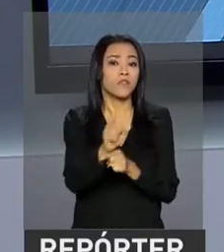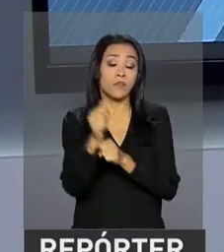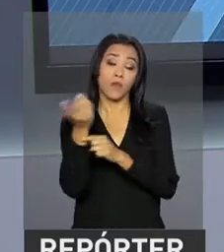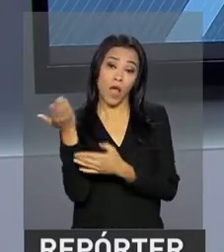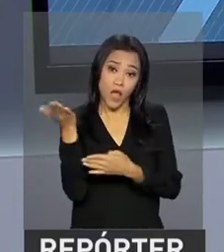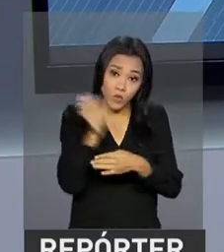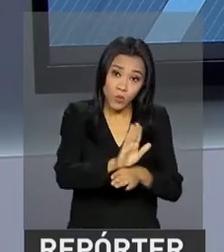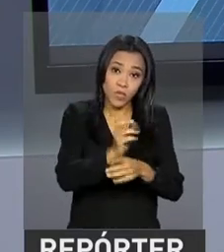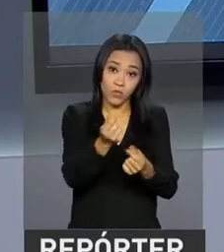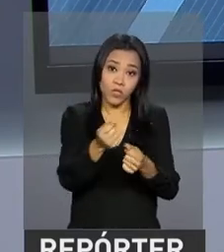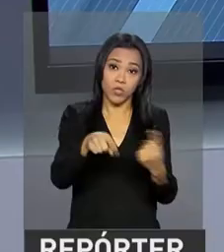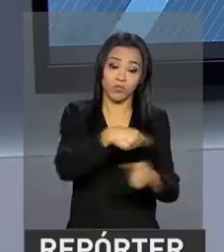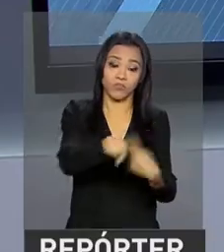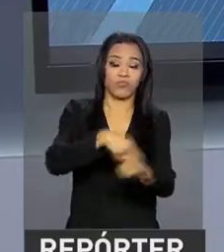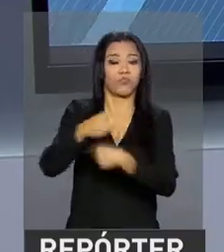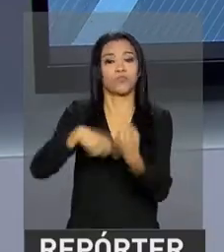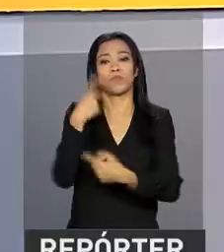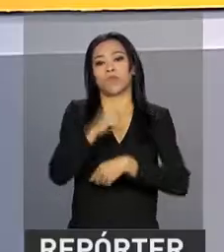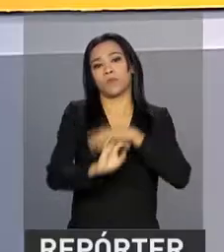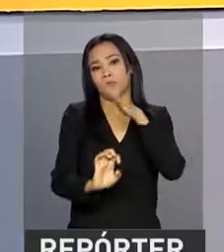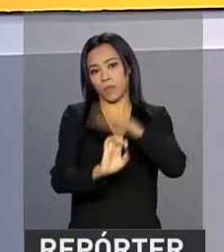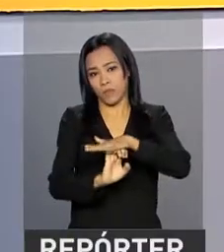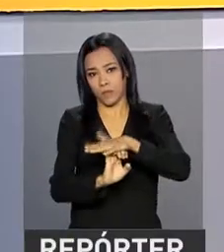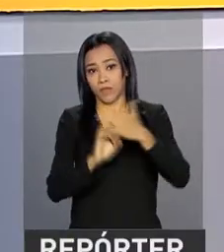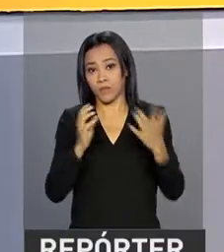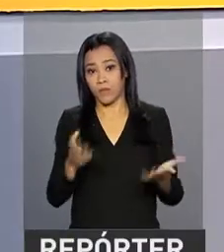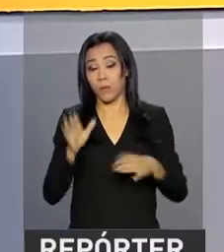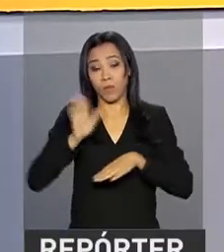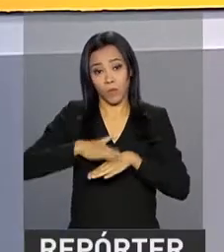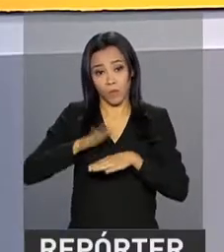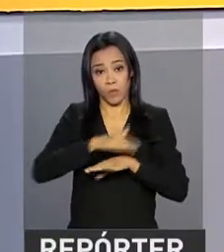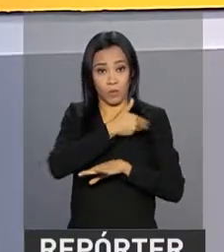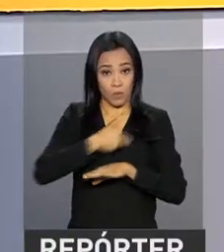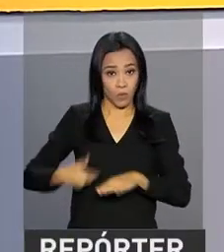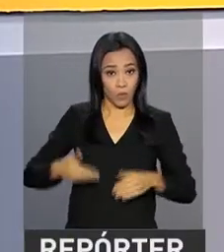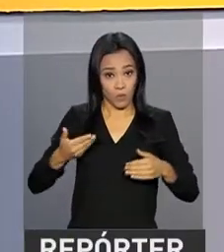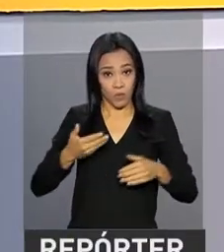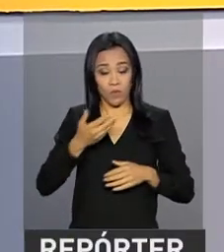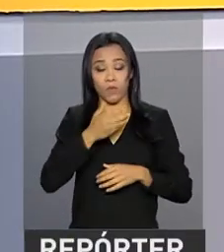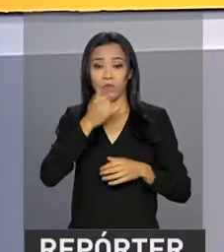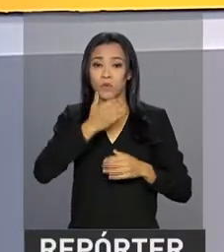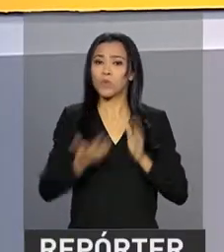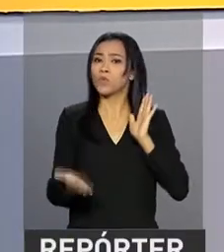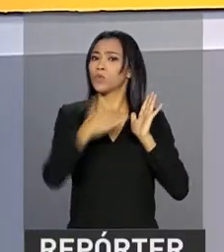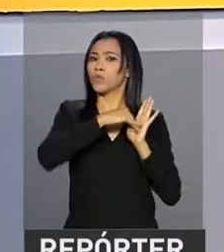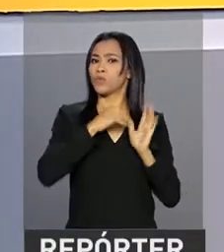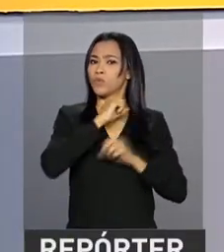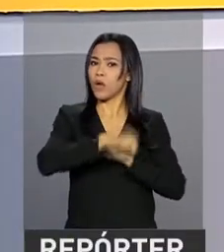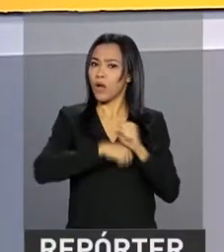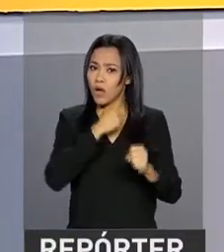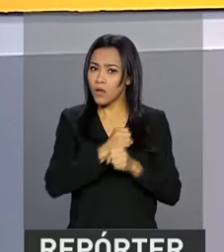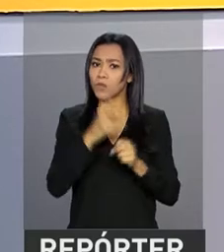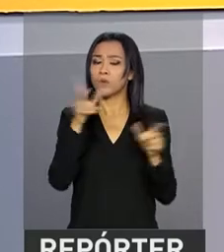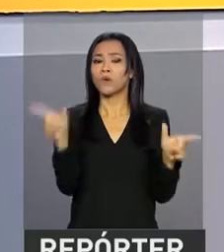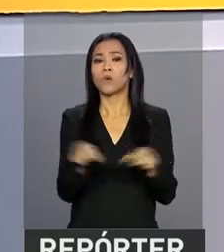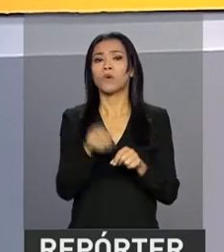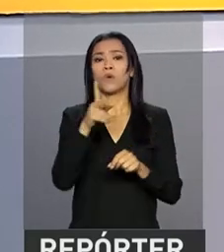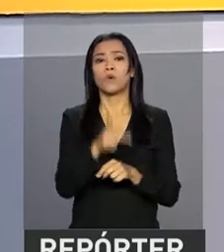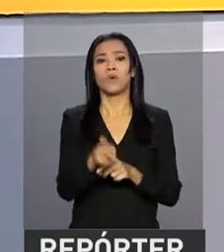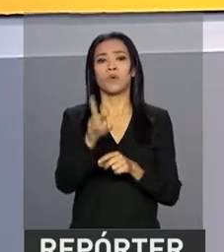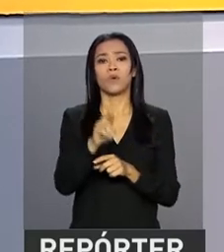manter o capital de giro dos negócios de acordo com o governo no último ano o projeto foi responsável pela manutenção de mais de